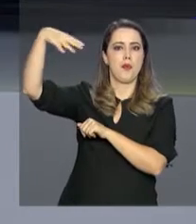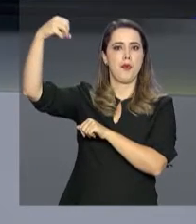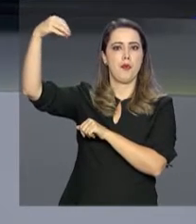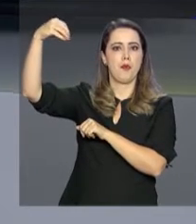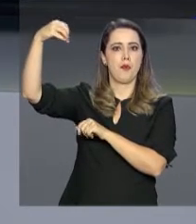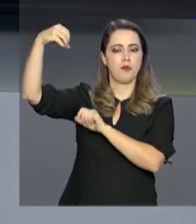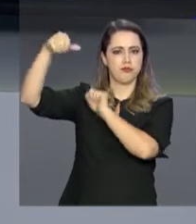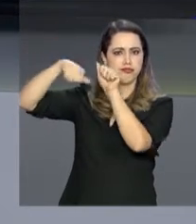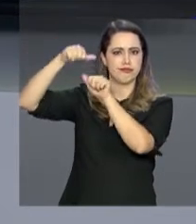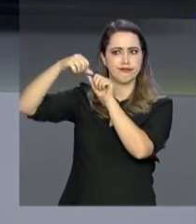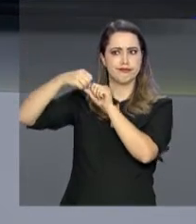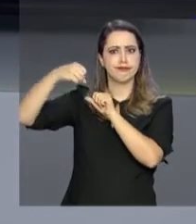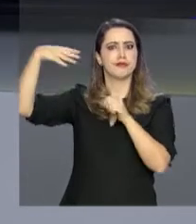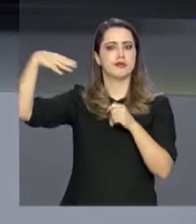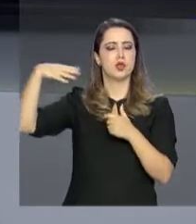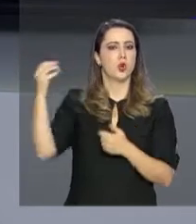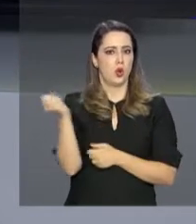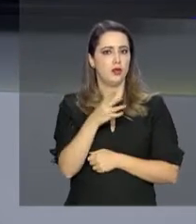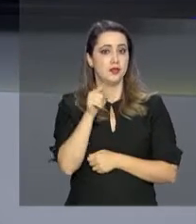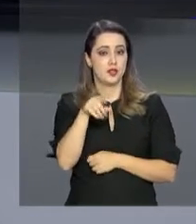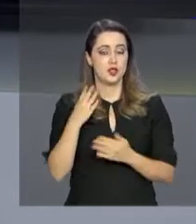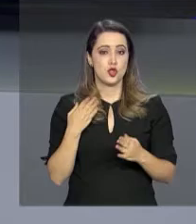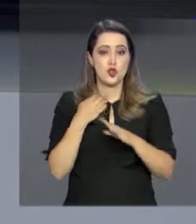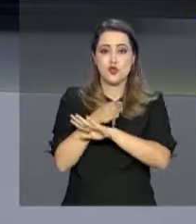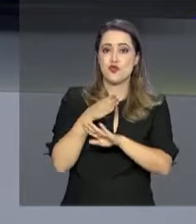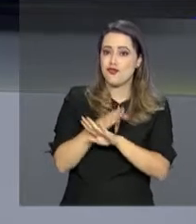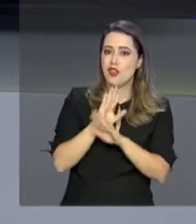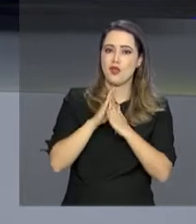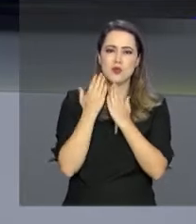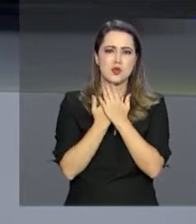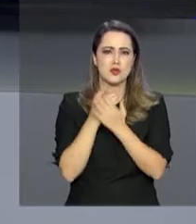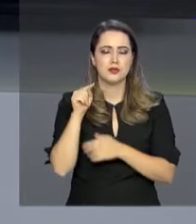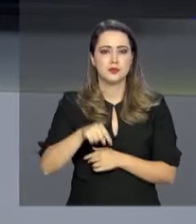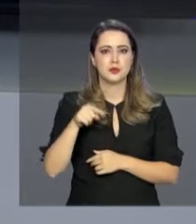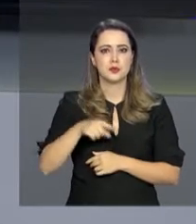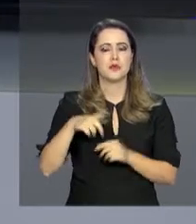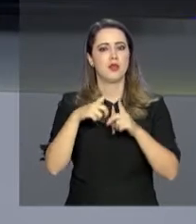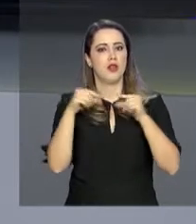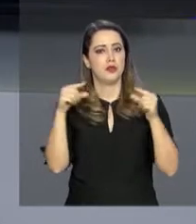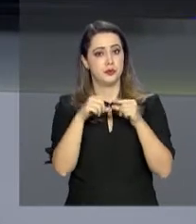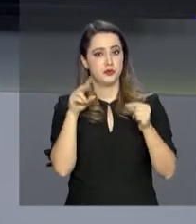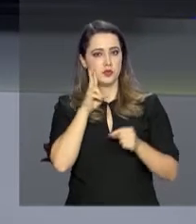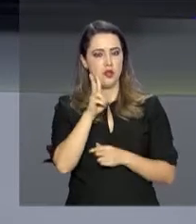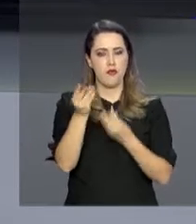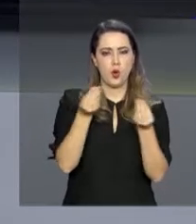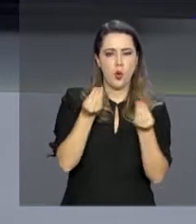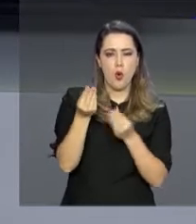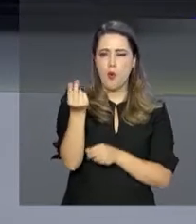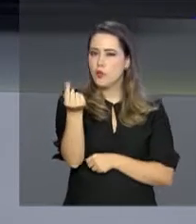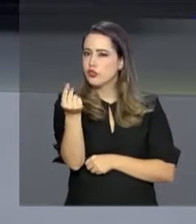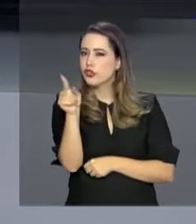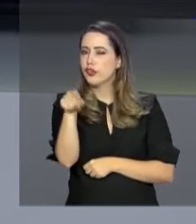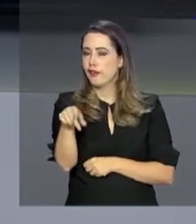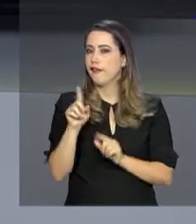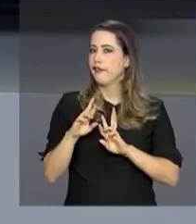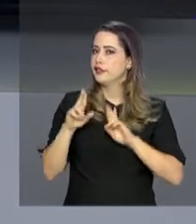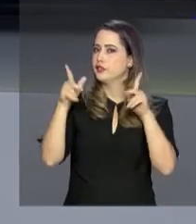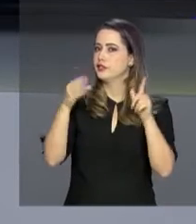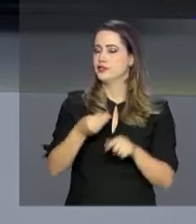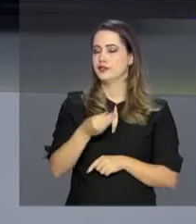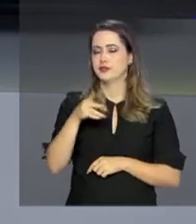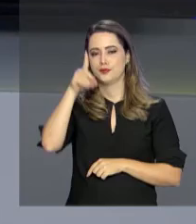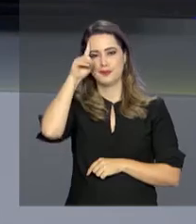e agente foi até uma escola aqui de brasília que já usa o cartão para saber como esse dinheiro faz diferença no dia a dia